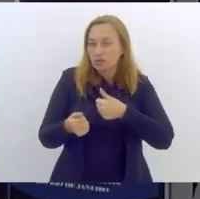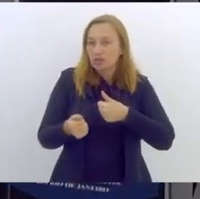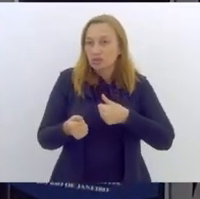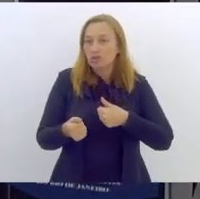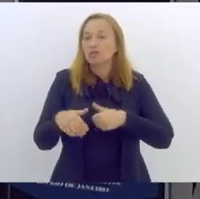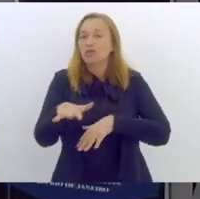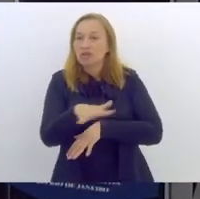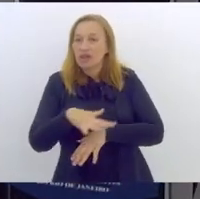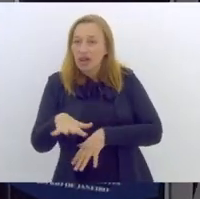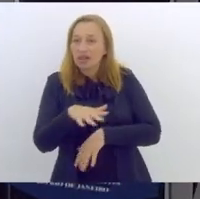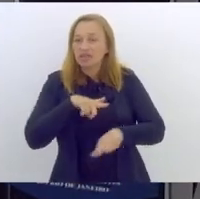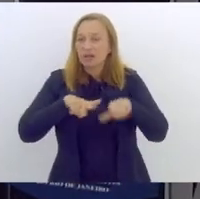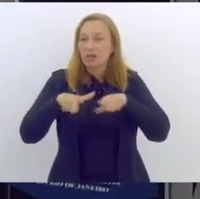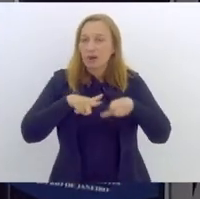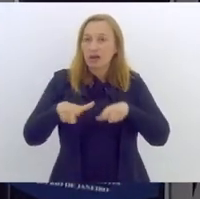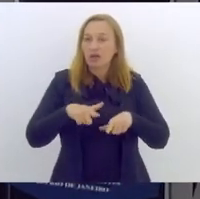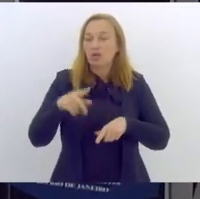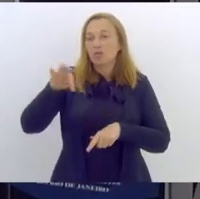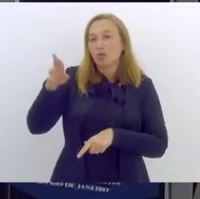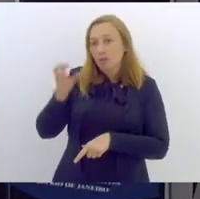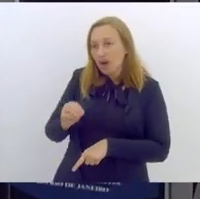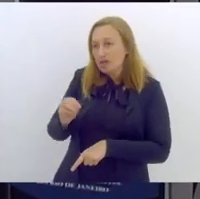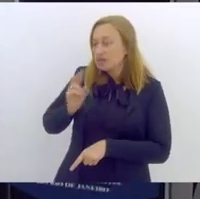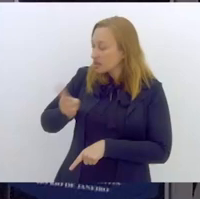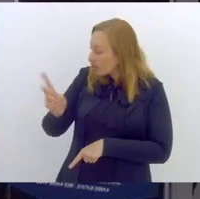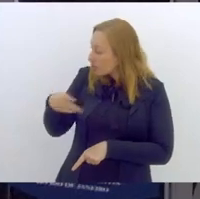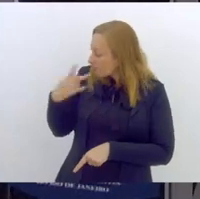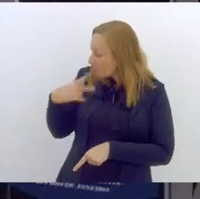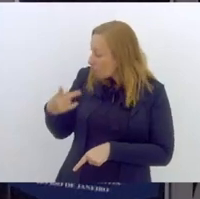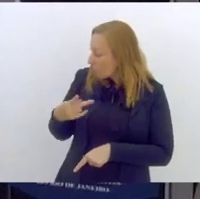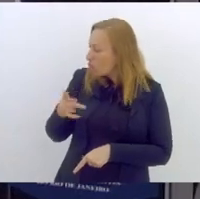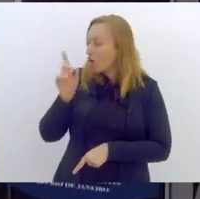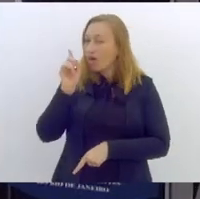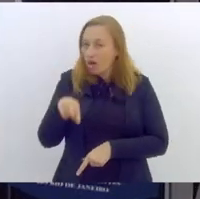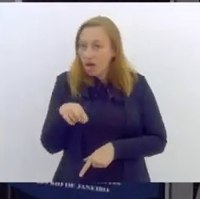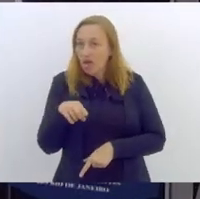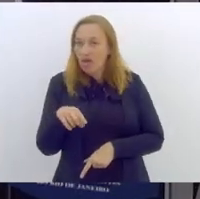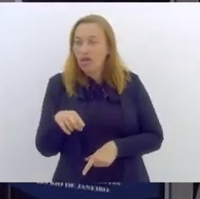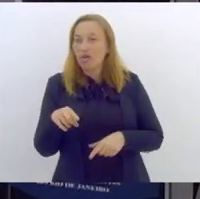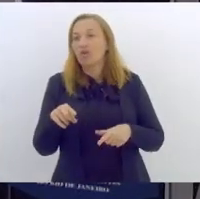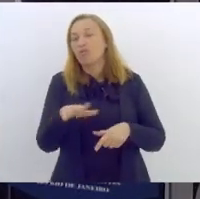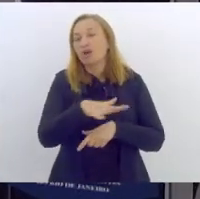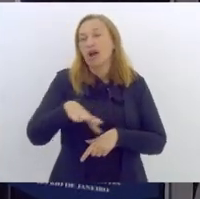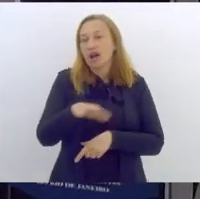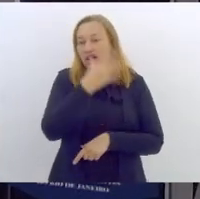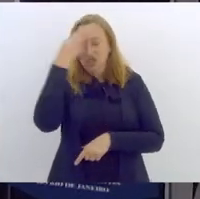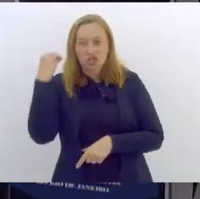diga-se de passagem como Márcio Garcia sempre pontua é um carro que é esquecido e abandonado dentro da Polícia Civil